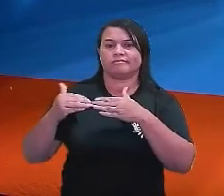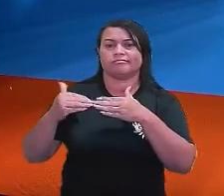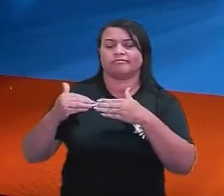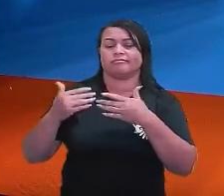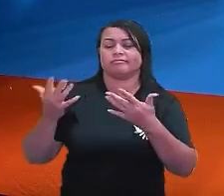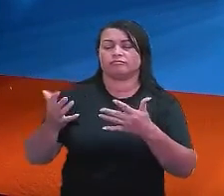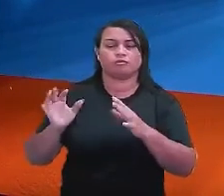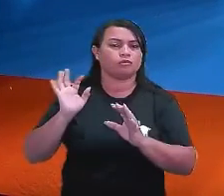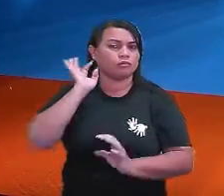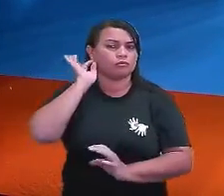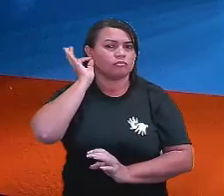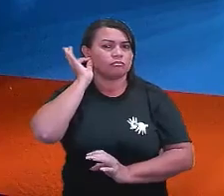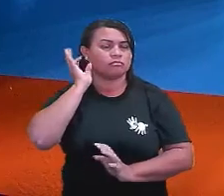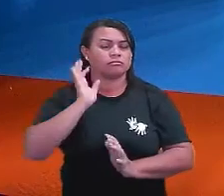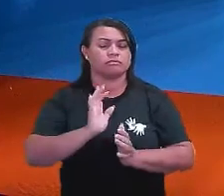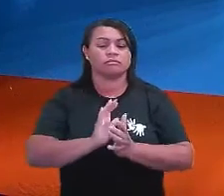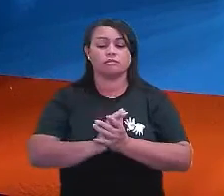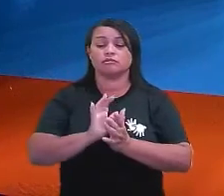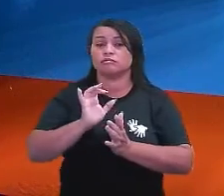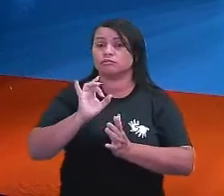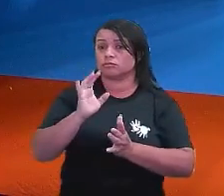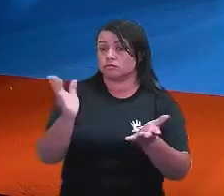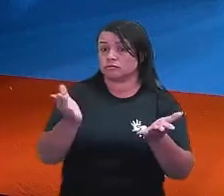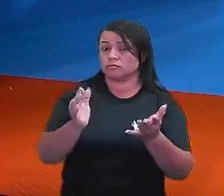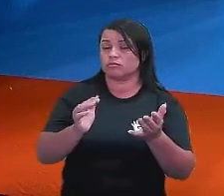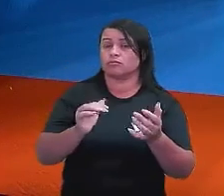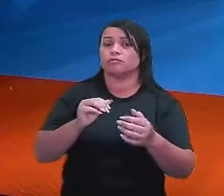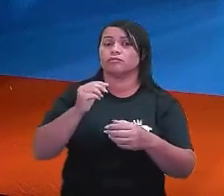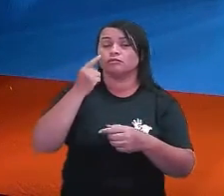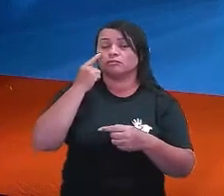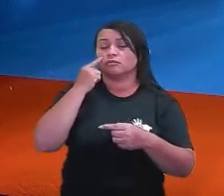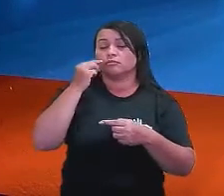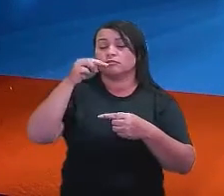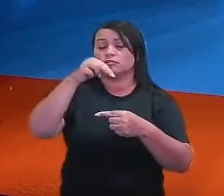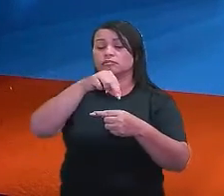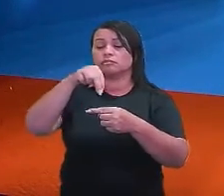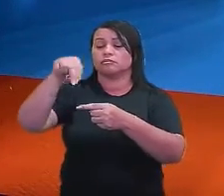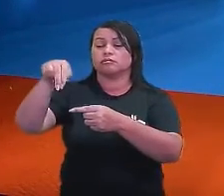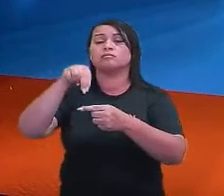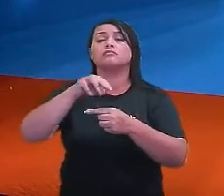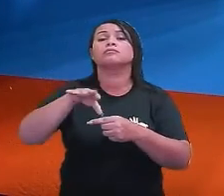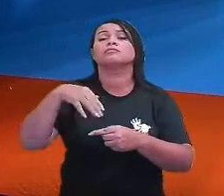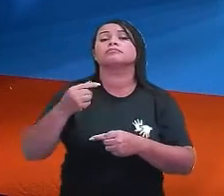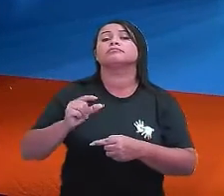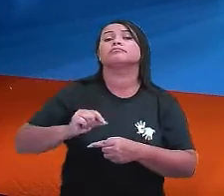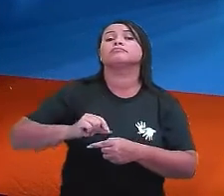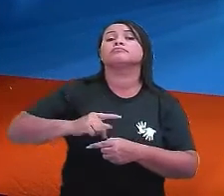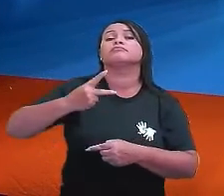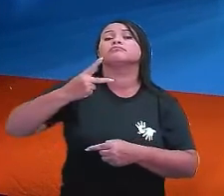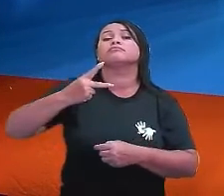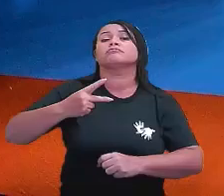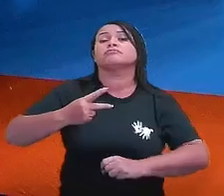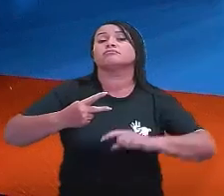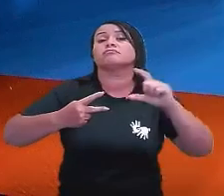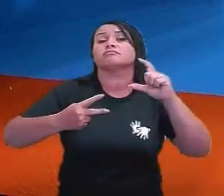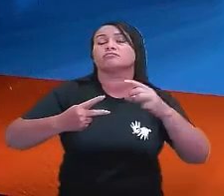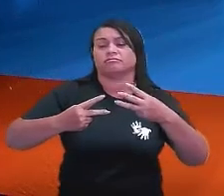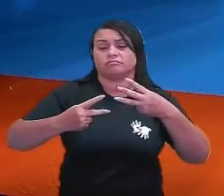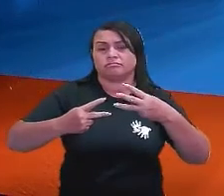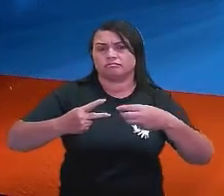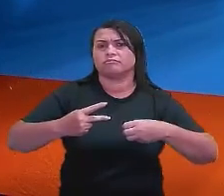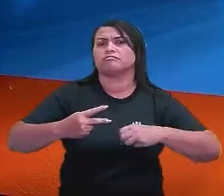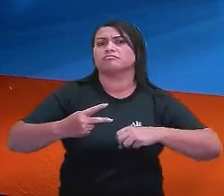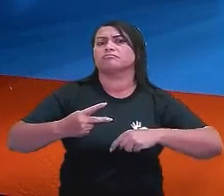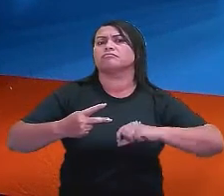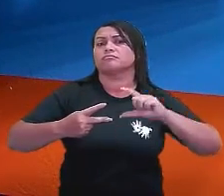preocupar com mais nada, só com o numerador. Ver qual é o maior. 3 é maior do que 2. Então,